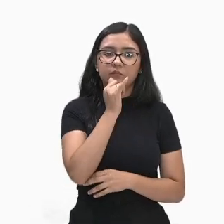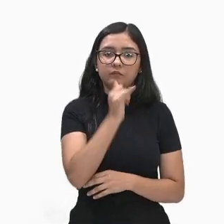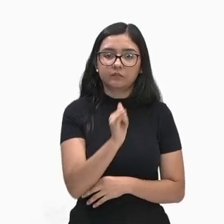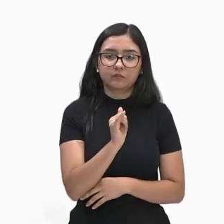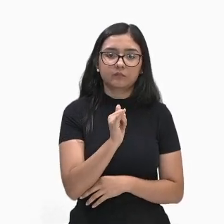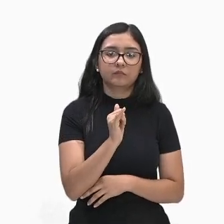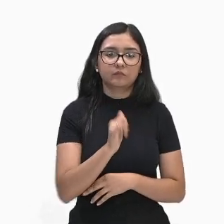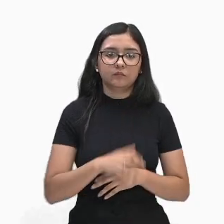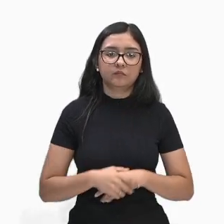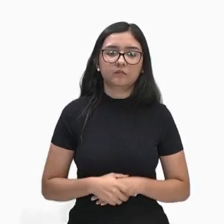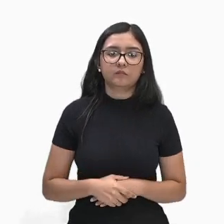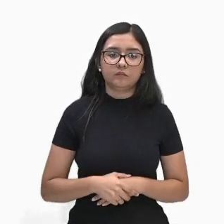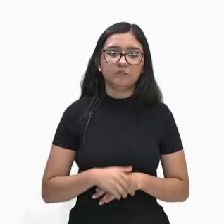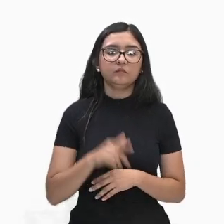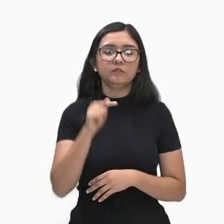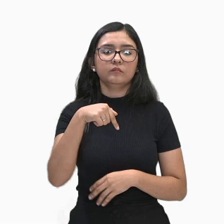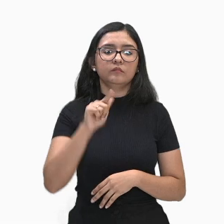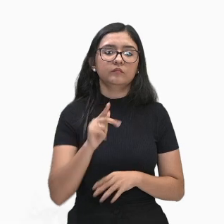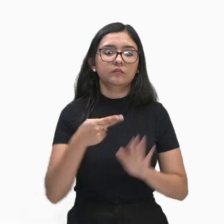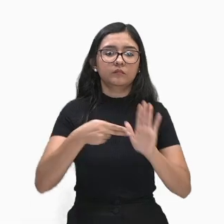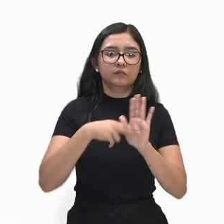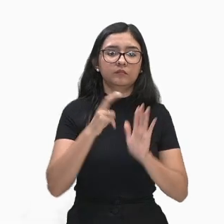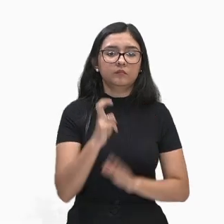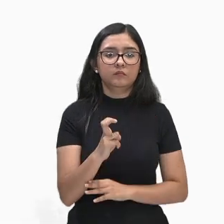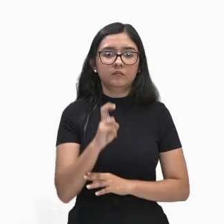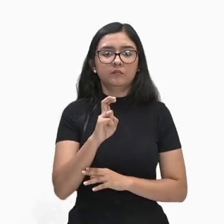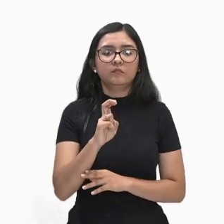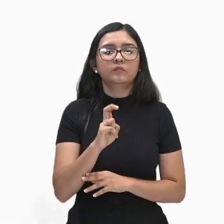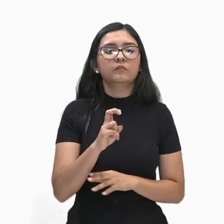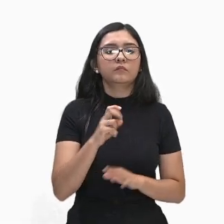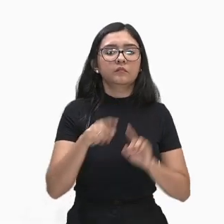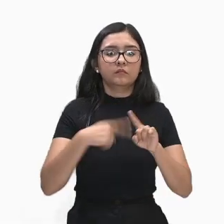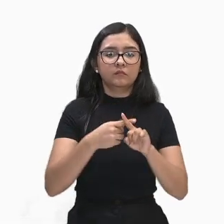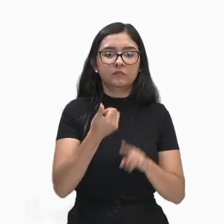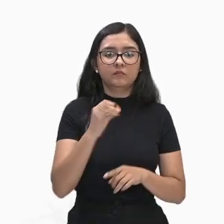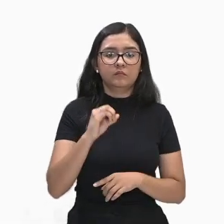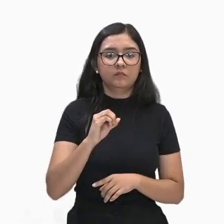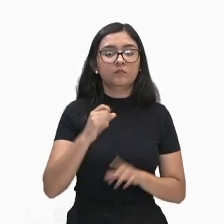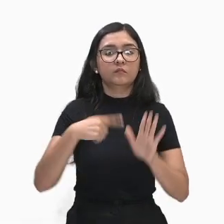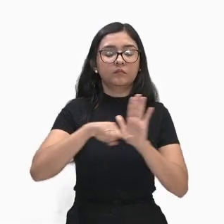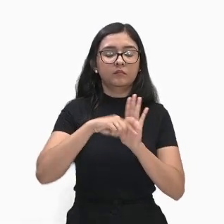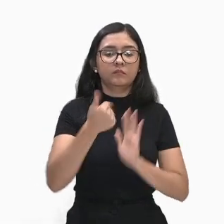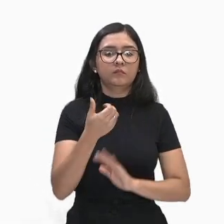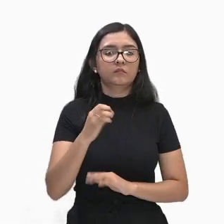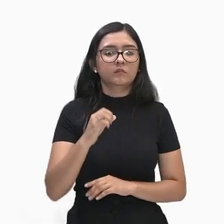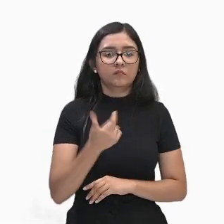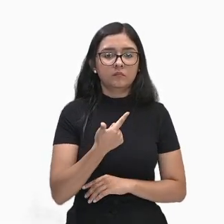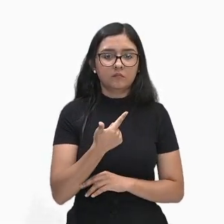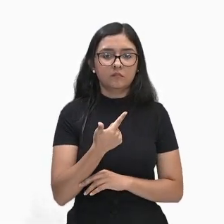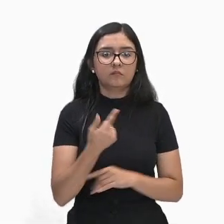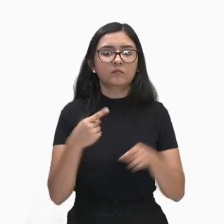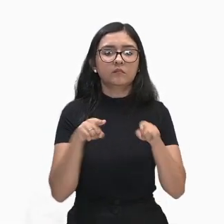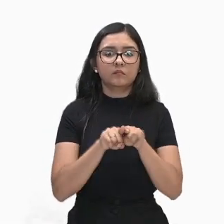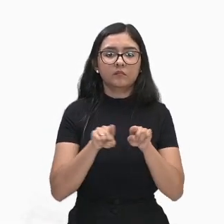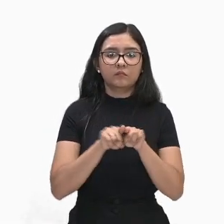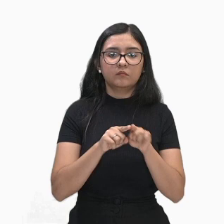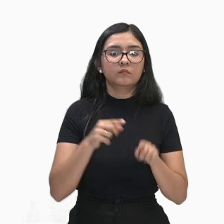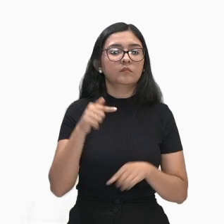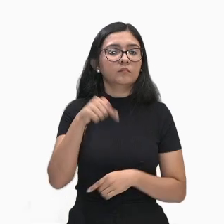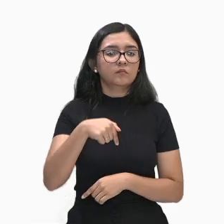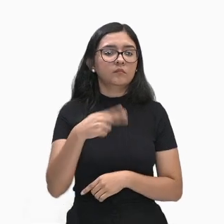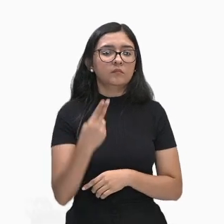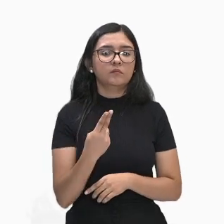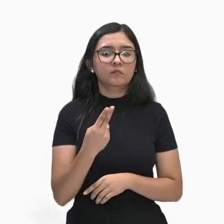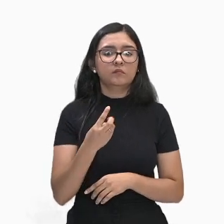pontiformes, Q1 igual a 5 vezes 10 a menos 12 e Q2 igual a 3 vezes 10 a menos 12,